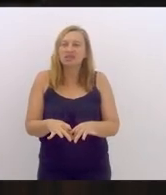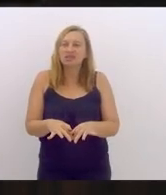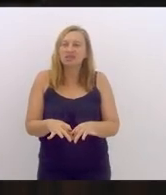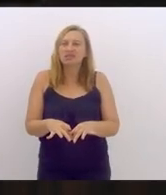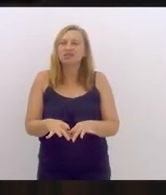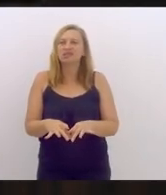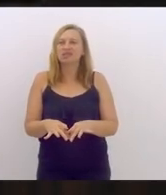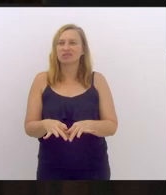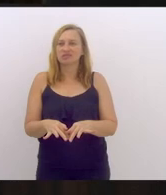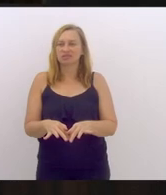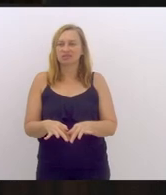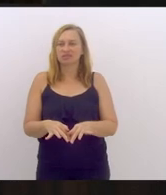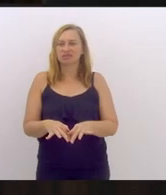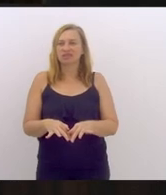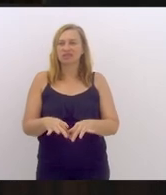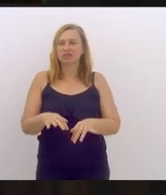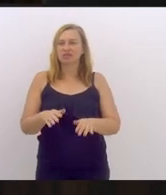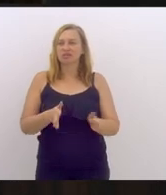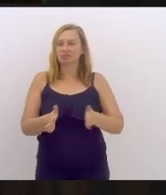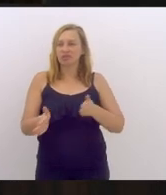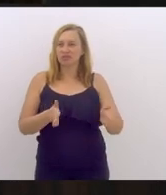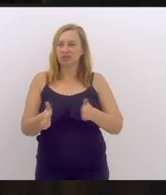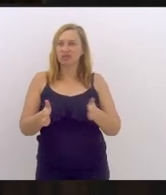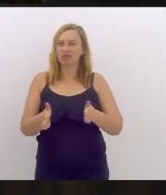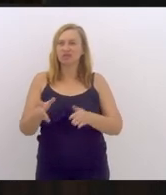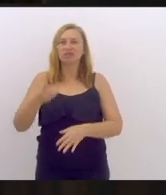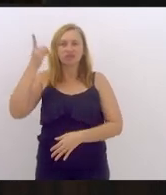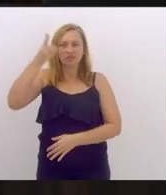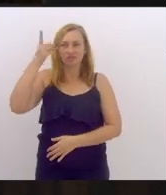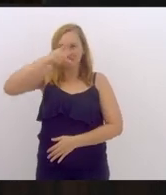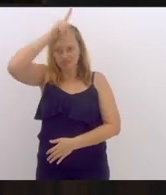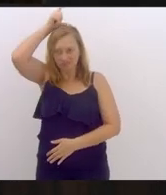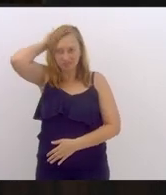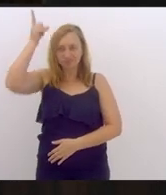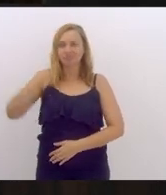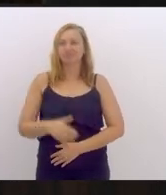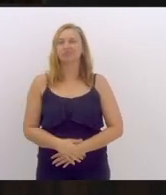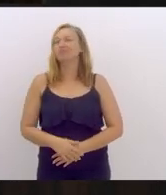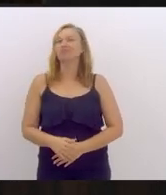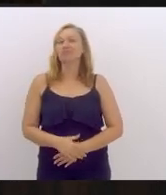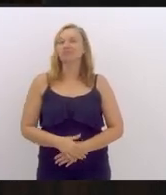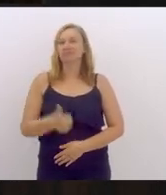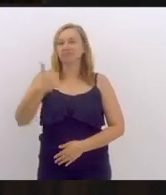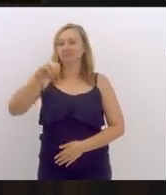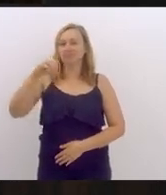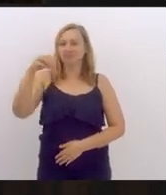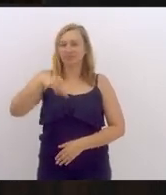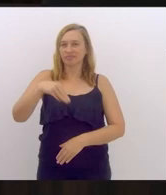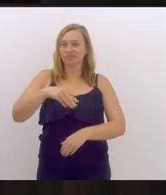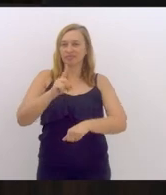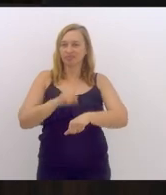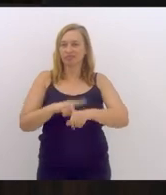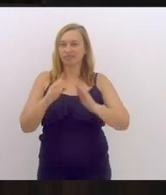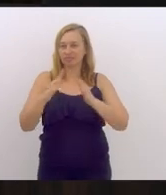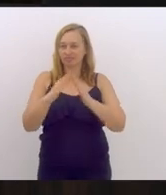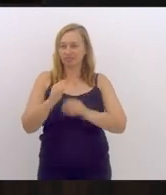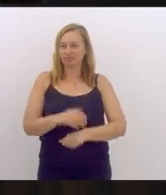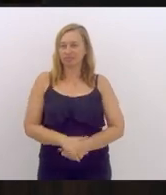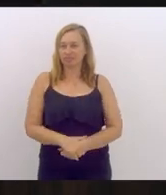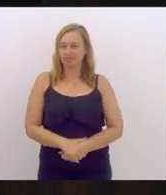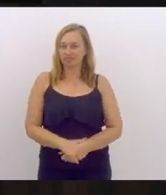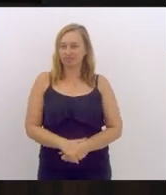ao expediente final primeiro orado escrito o nome do deputado Luiz Paulo vossa excelência dispõe de 10 minutos